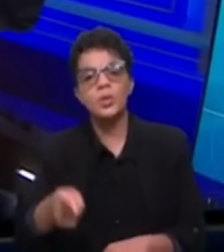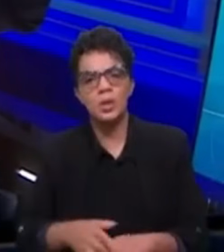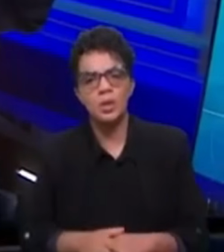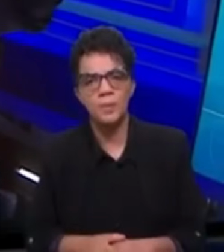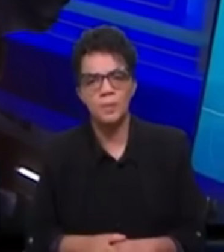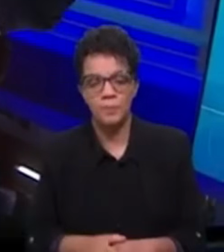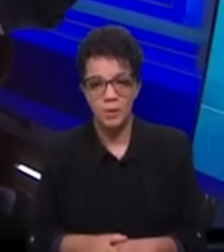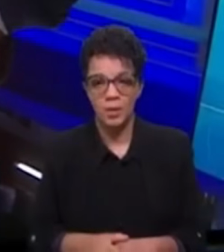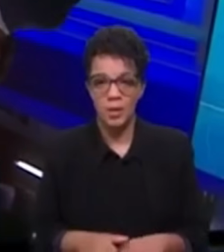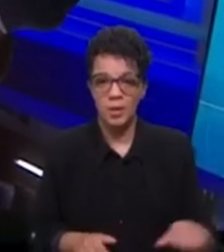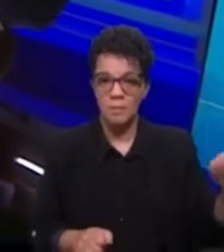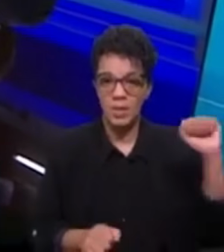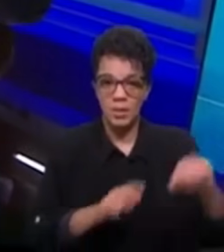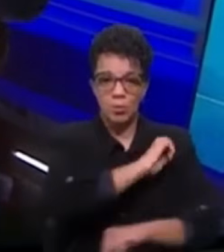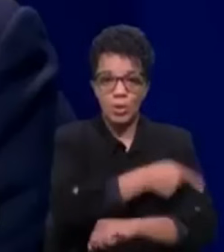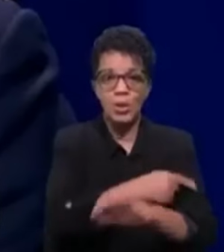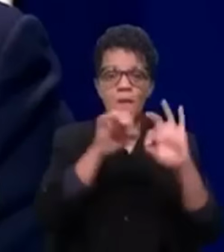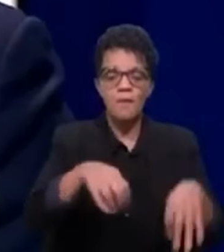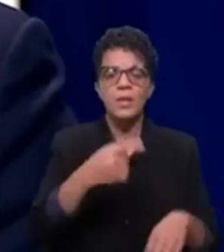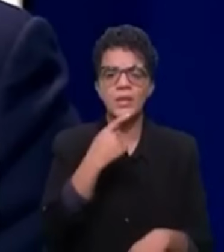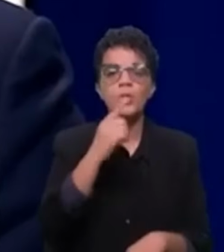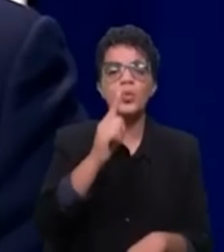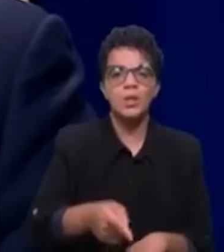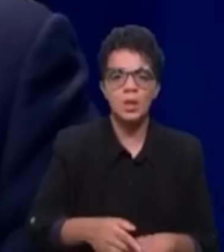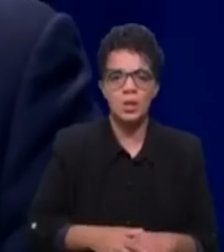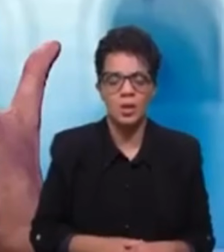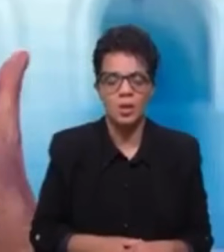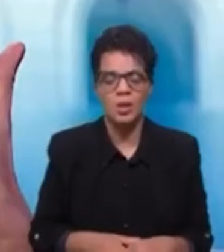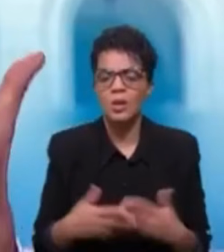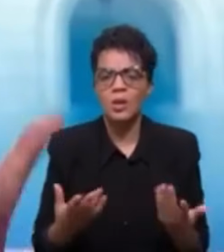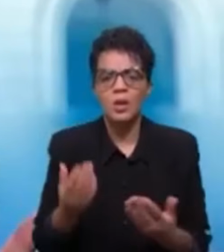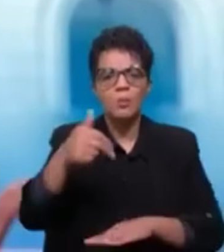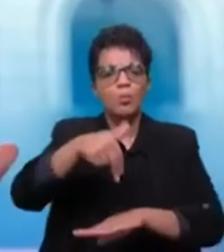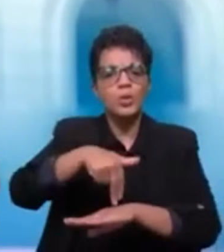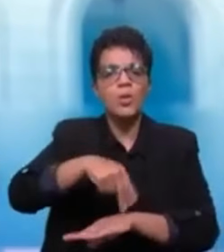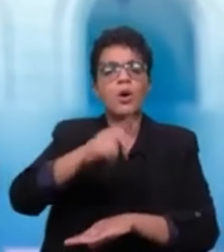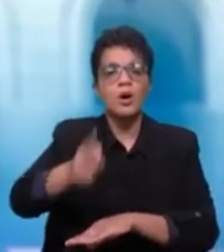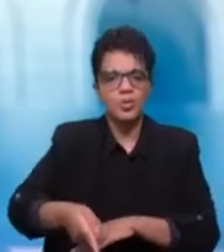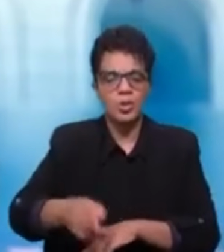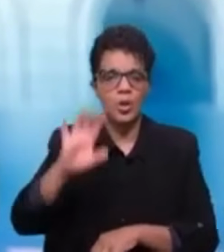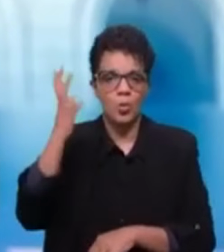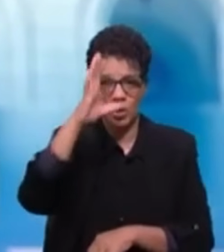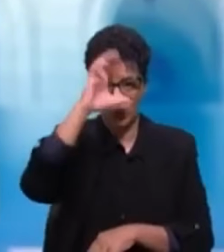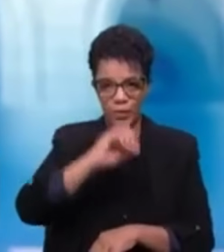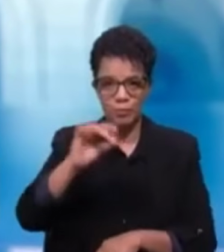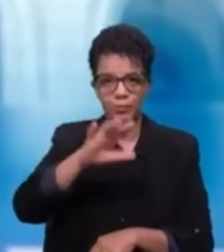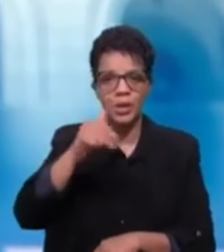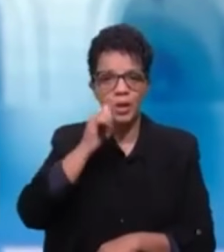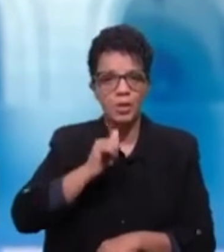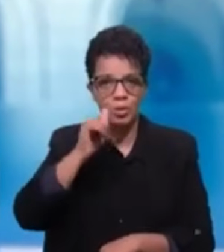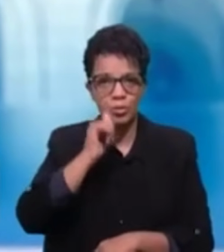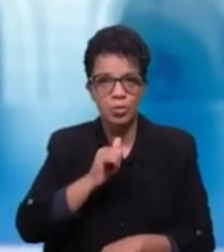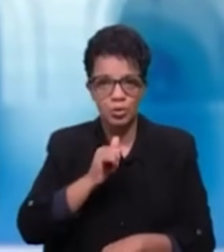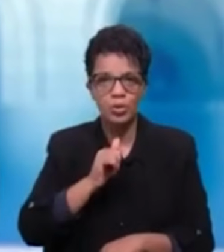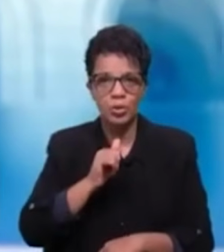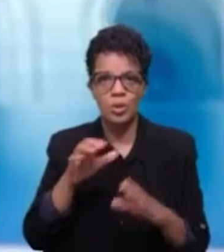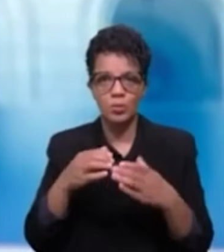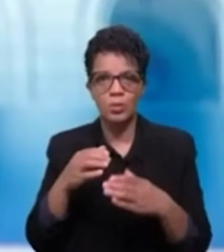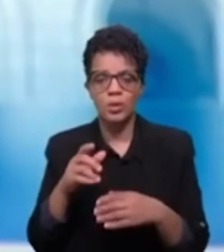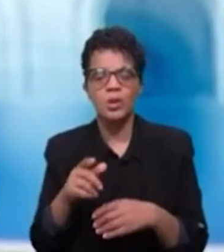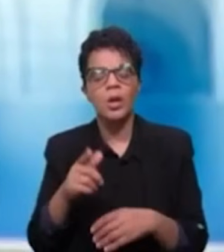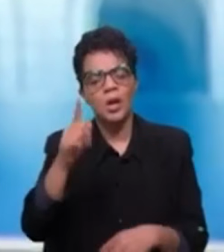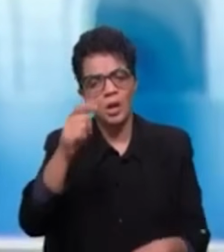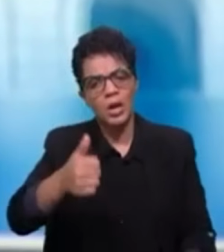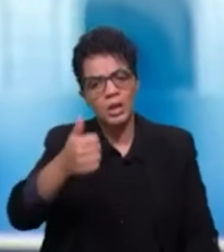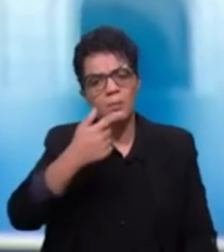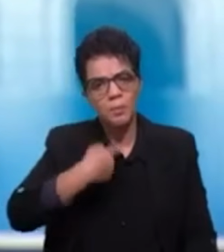retirar o partido socialista do Poder O que é que qual é a posição que vai assumir quando o governo Regional dos aores minoritário P faz